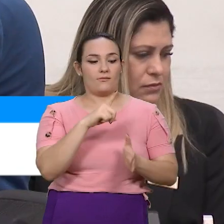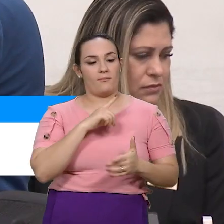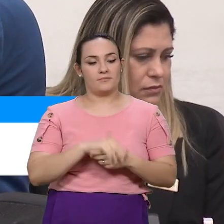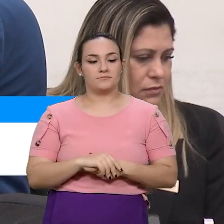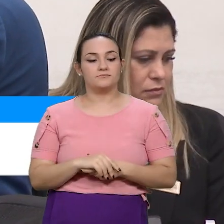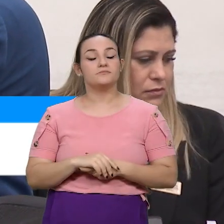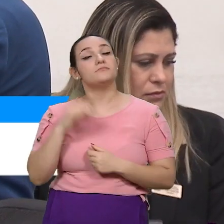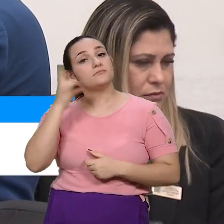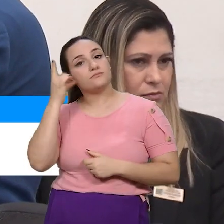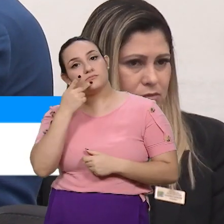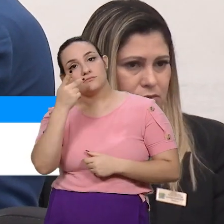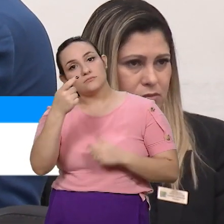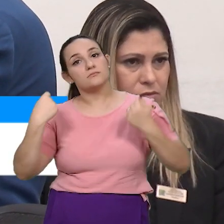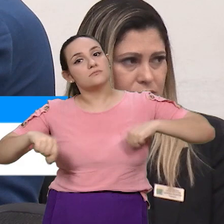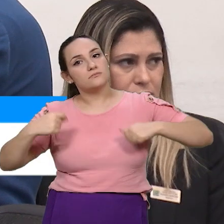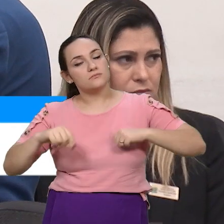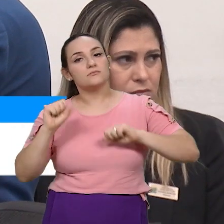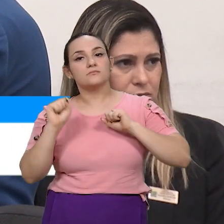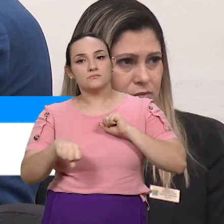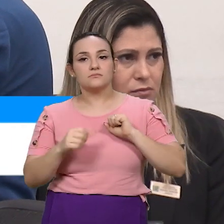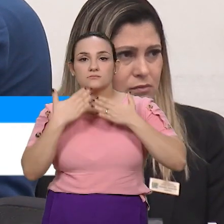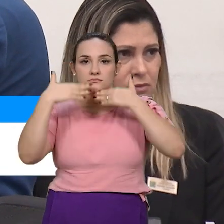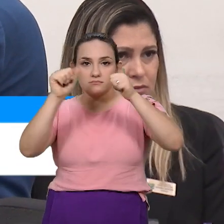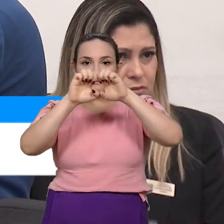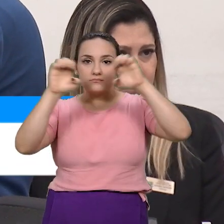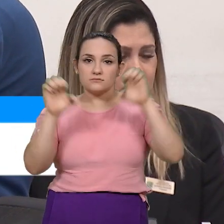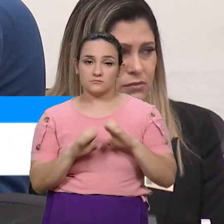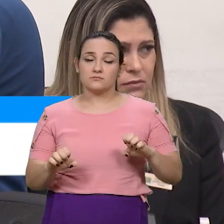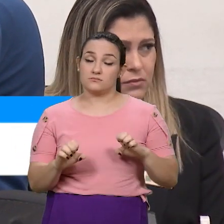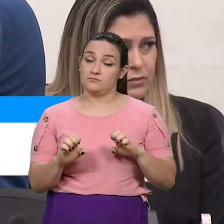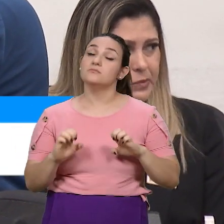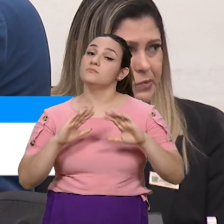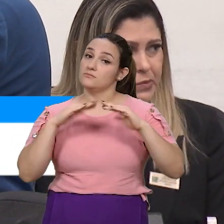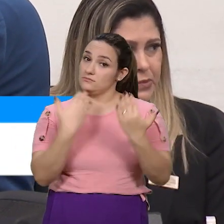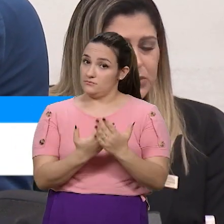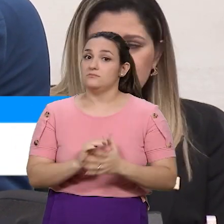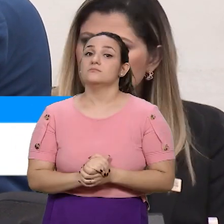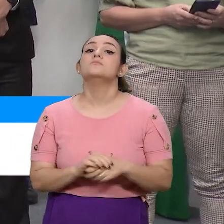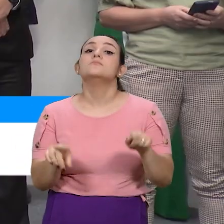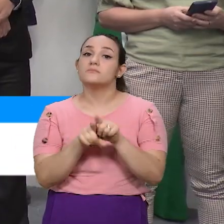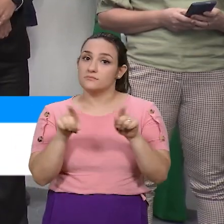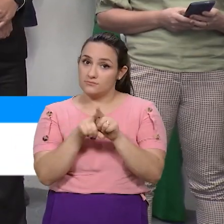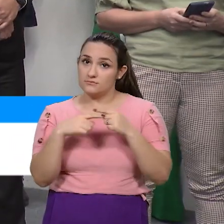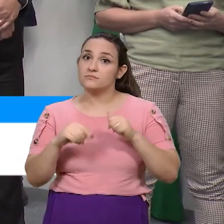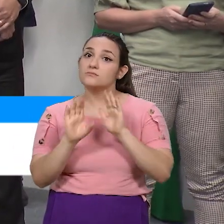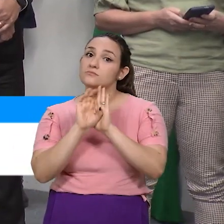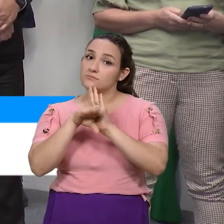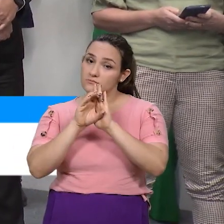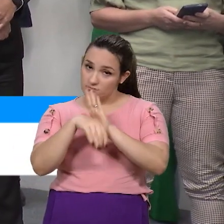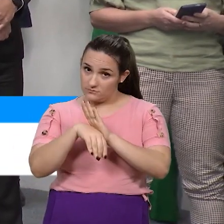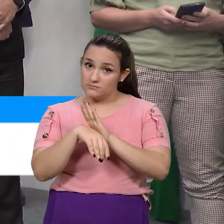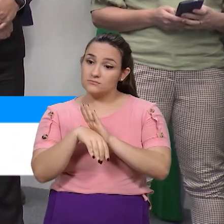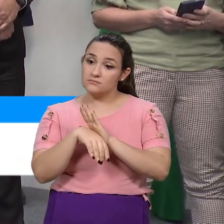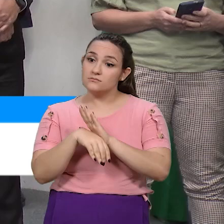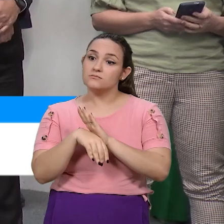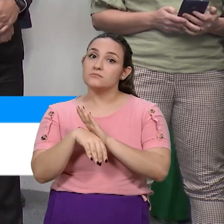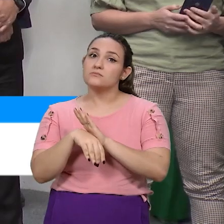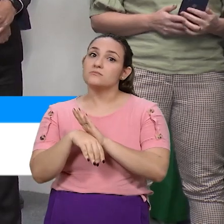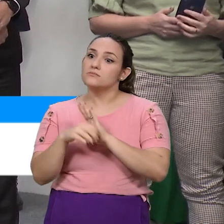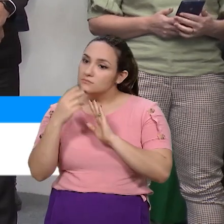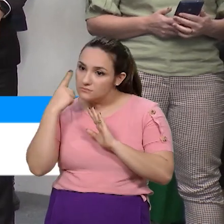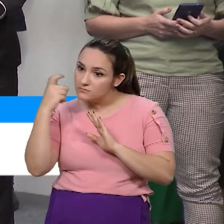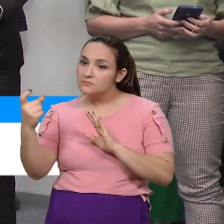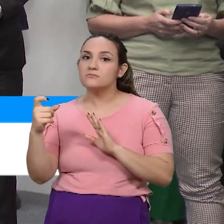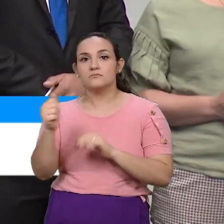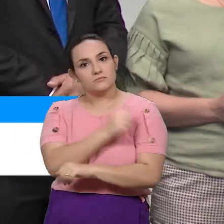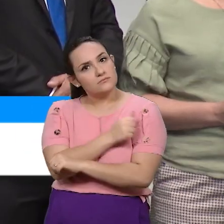escolar. O parlamentar defendeu que é preciso melhorar a estrutura das instituições de ensino e oferecer conteúdos que tornem a